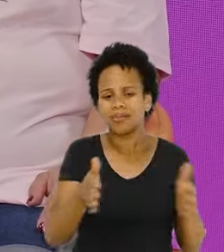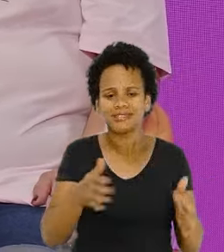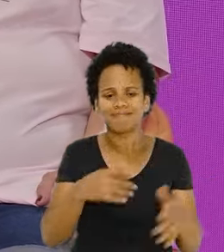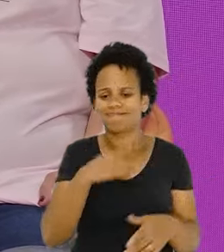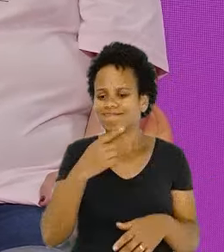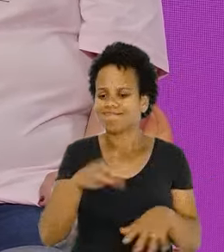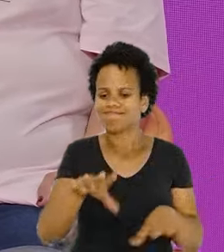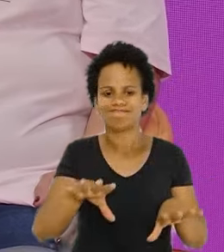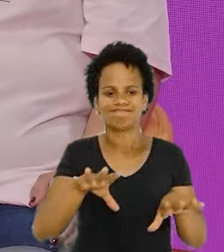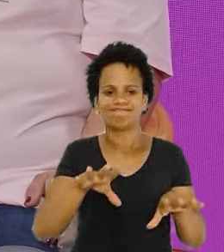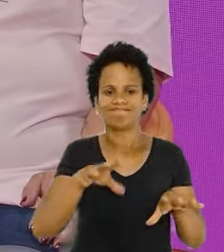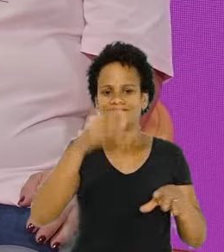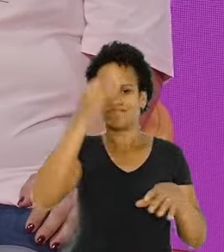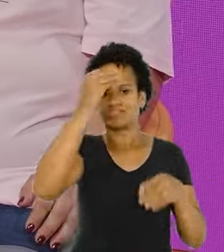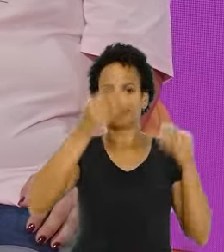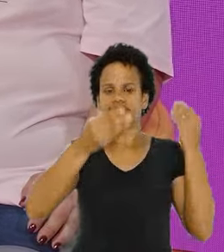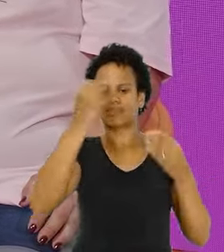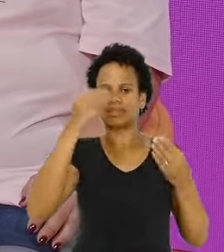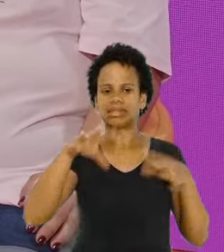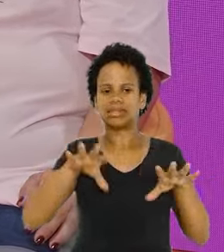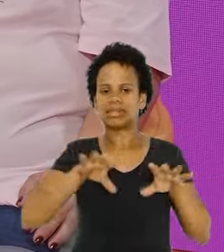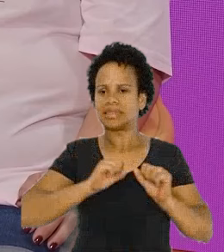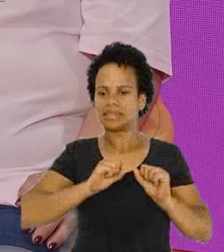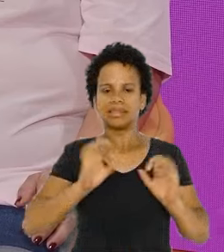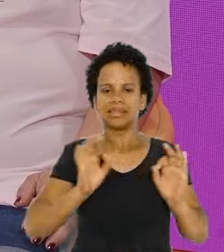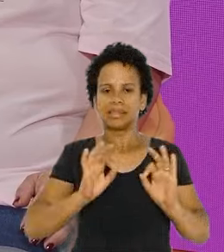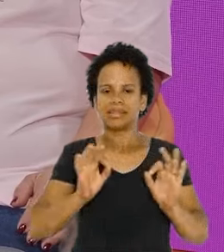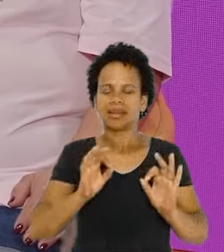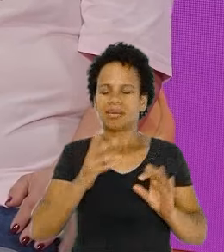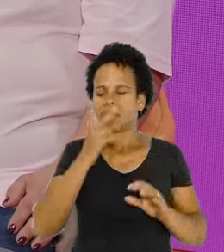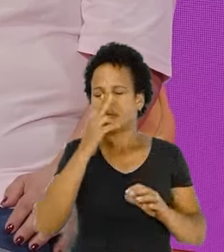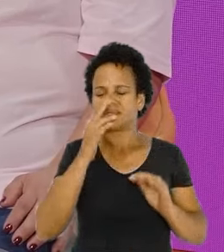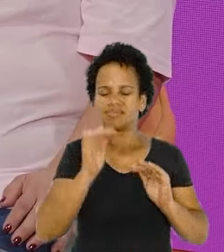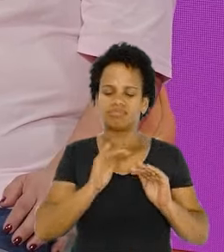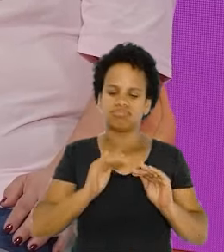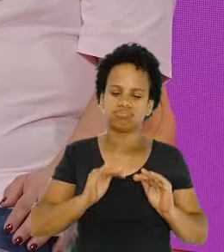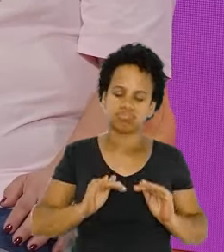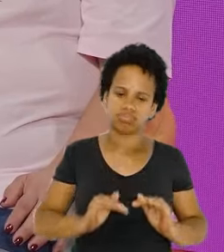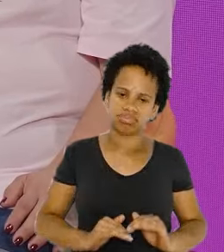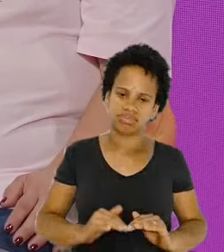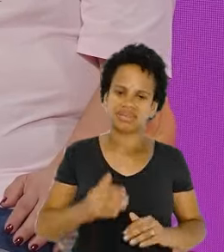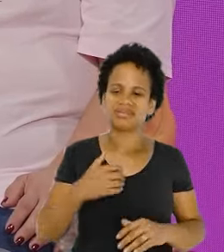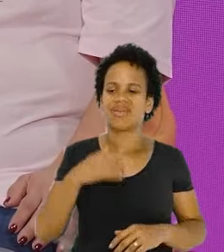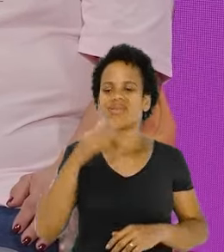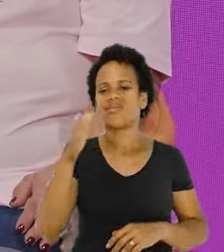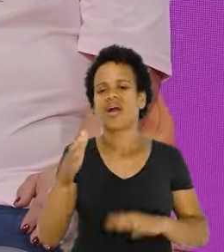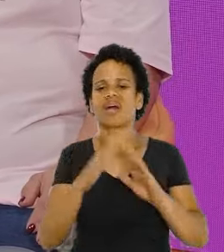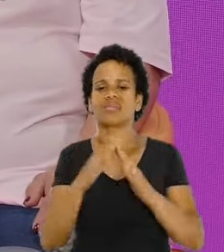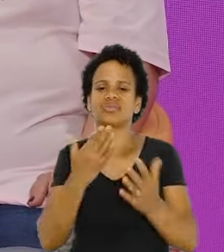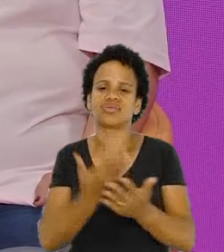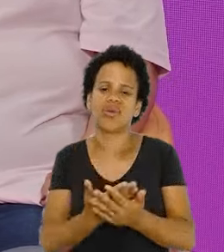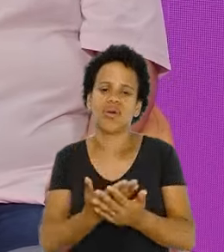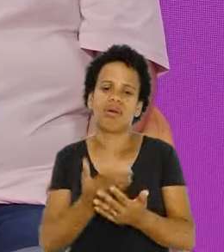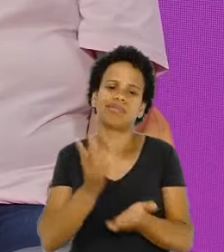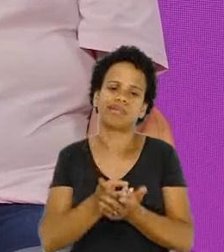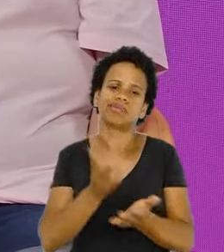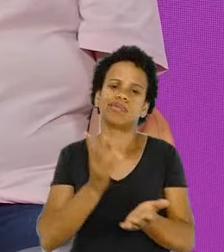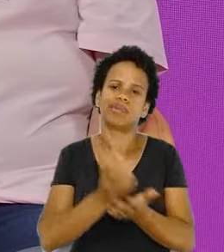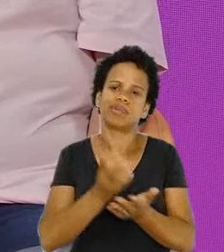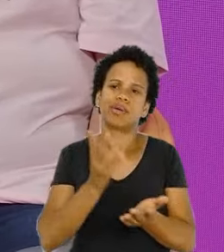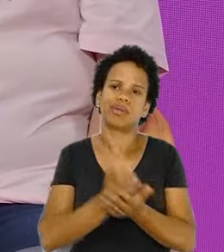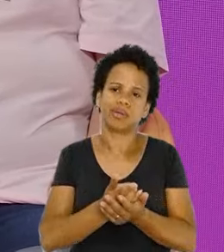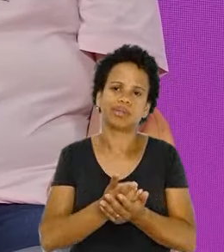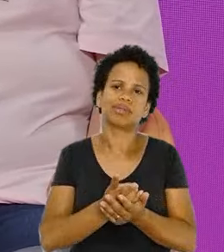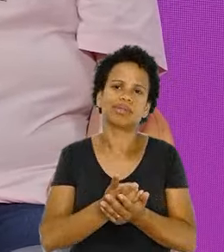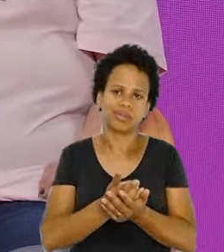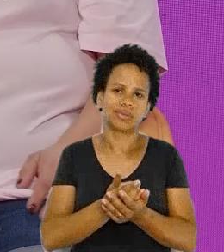absorver mais eles ficam meio eh insatisfeito apáticos né a começa ir na escola para fazer a mesma coisa porque não